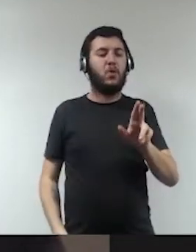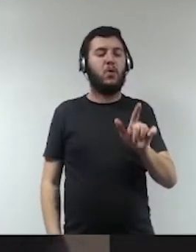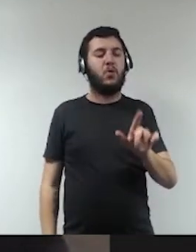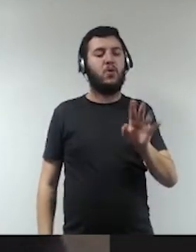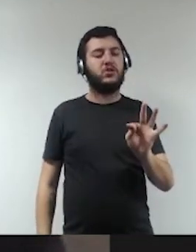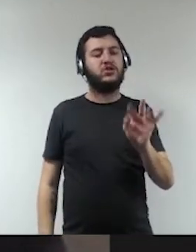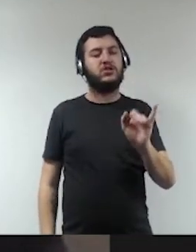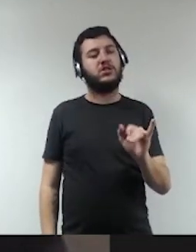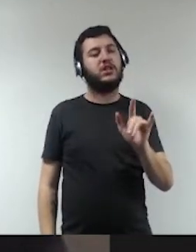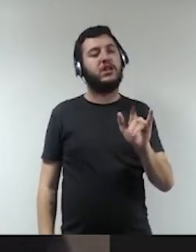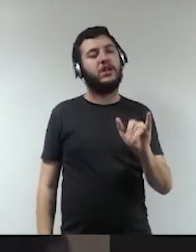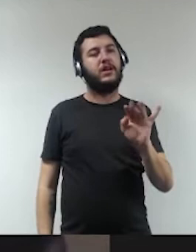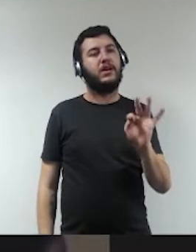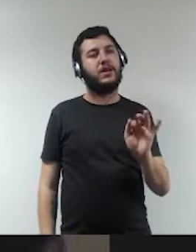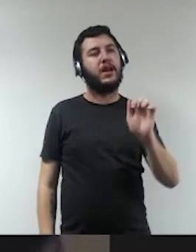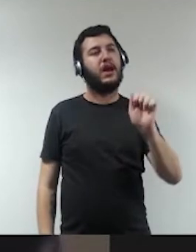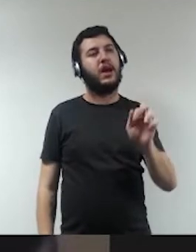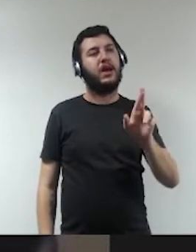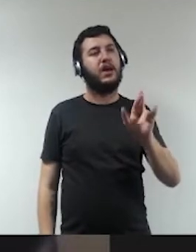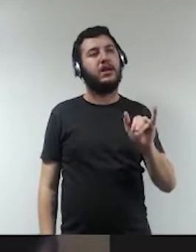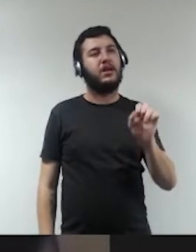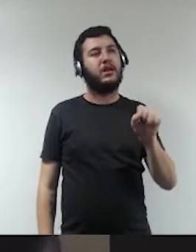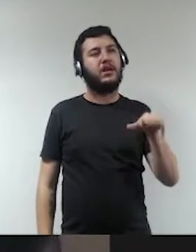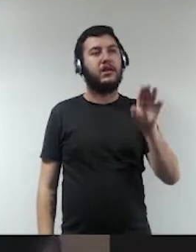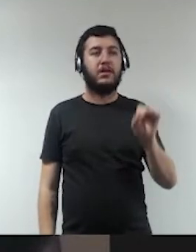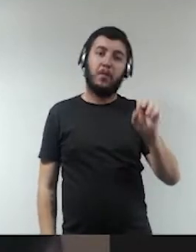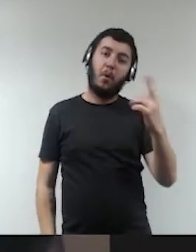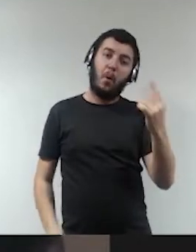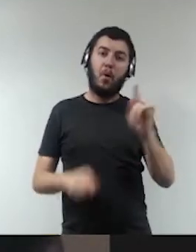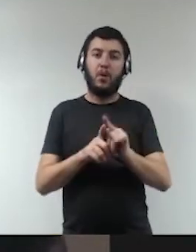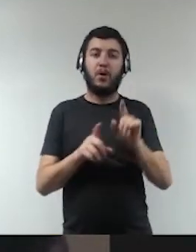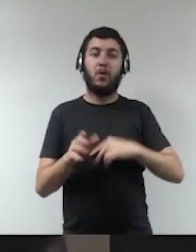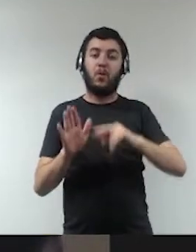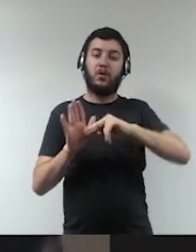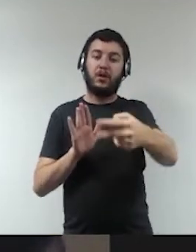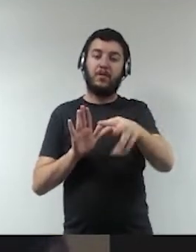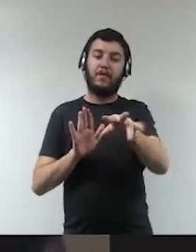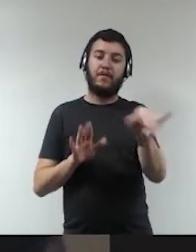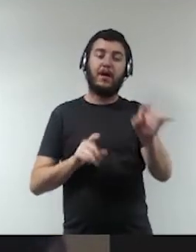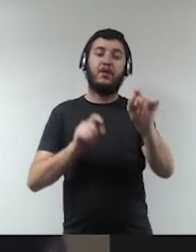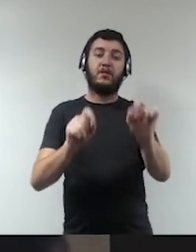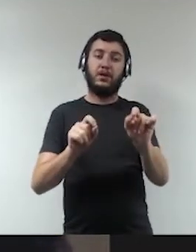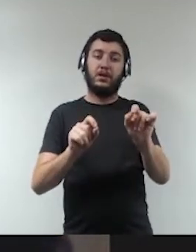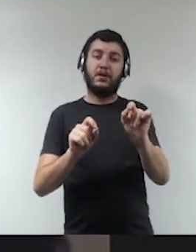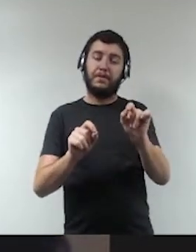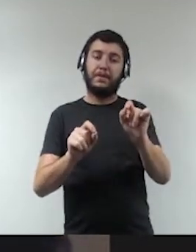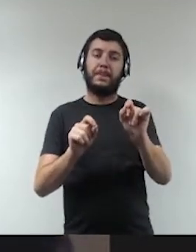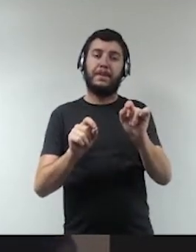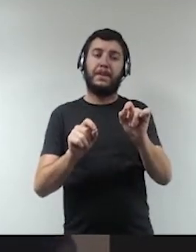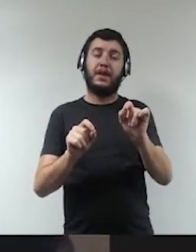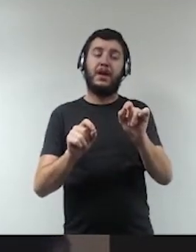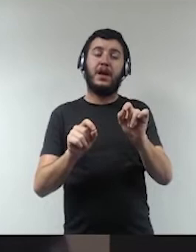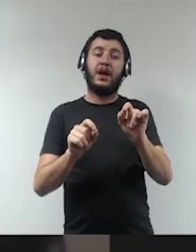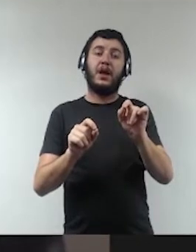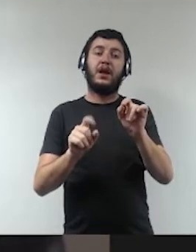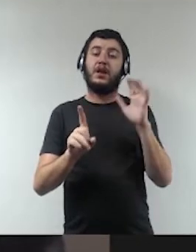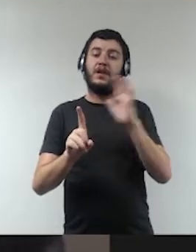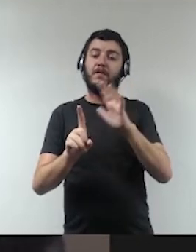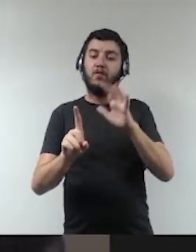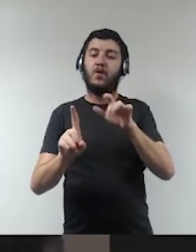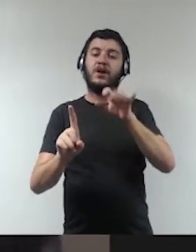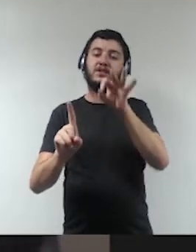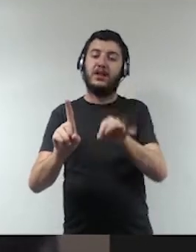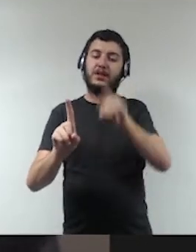consequências, muitas vezes se prestam a embasar decisões que se afastam da lei. E aqui reside o